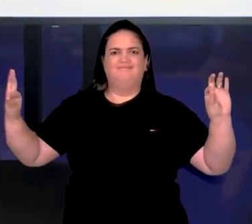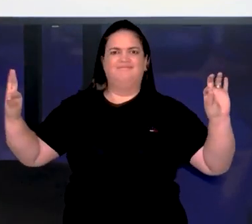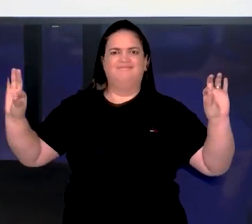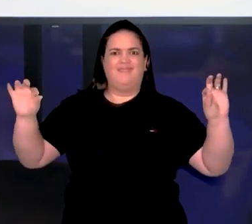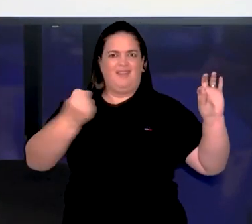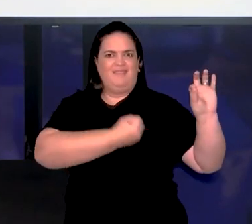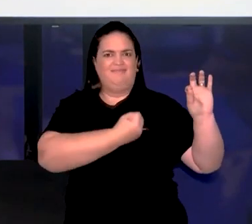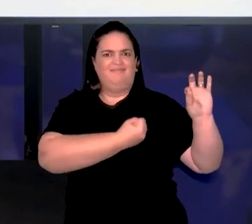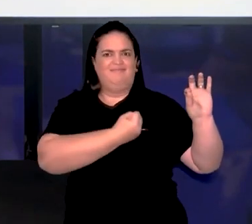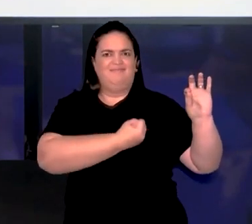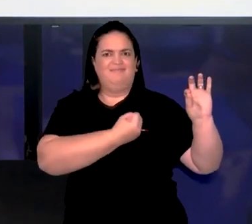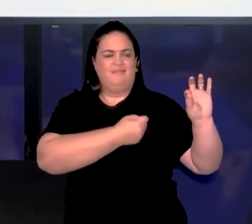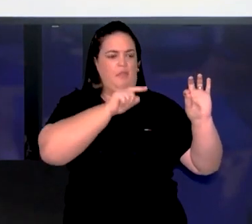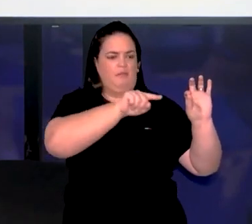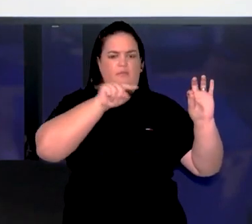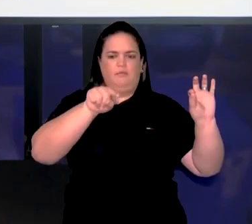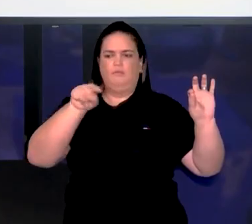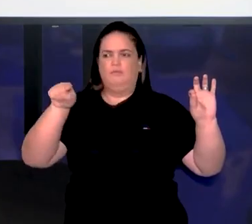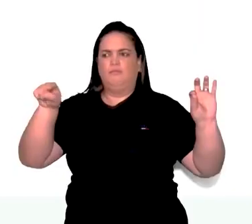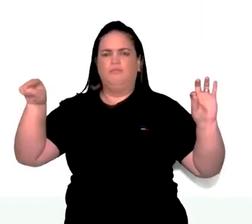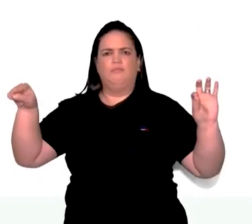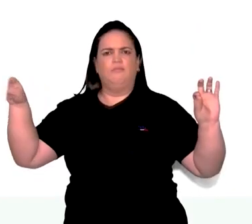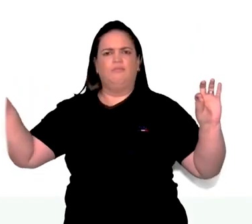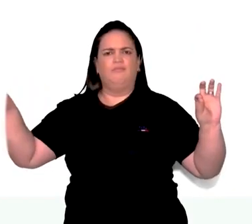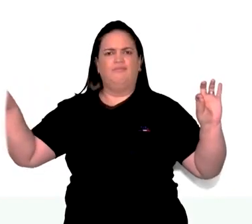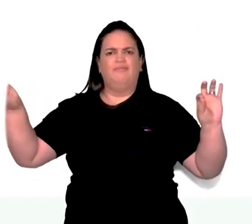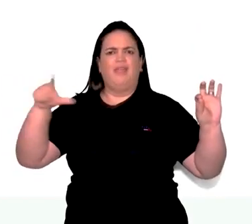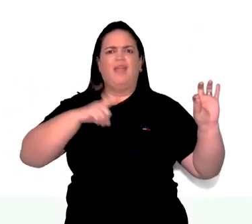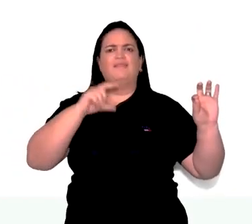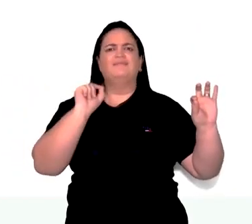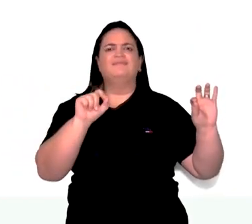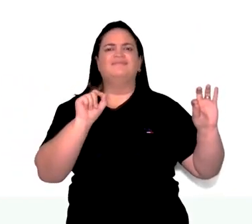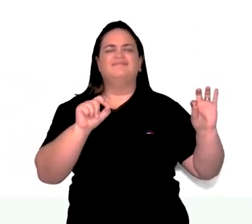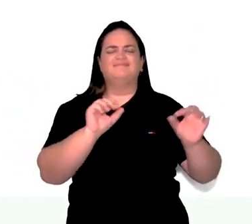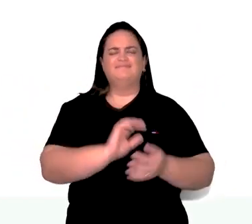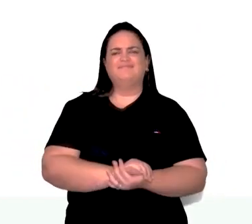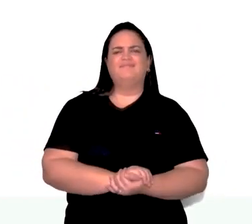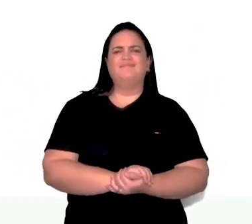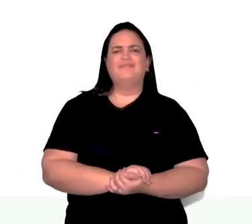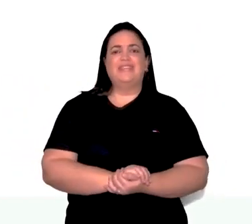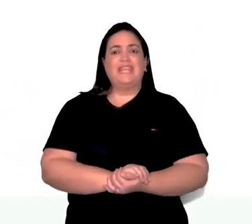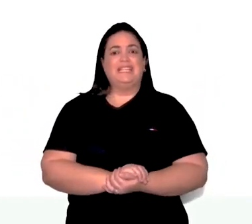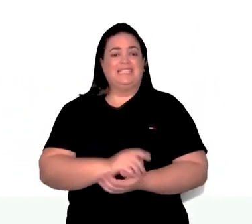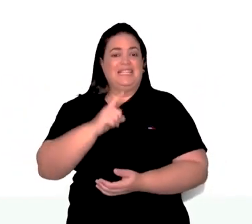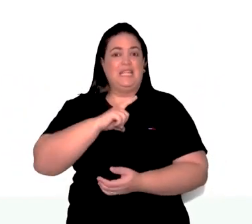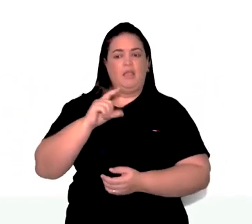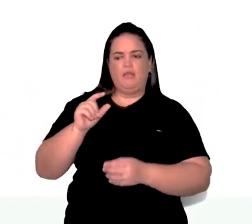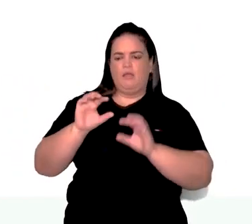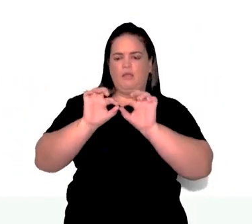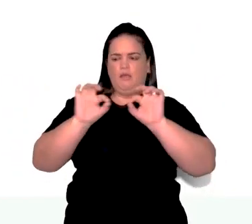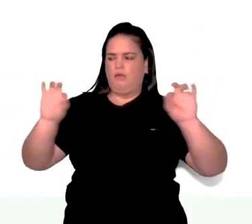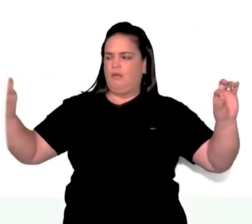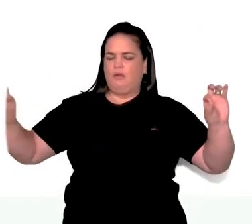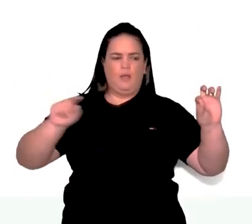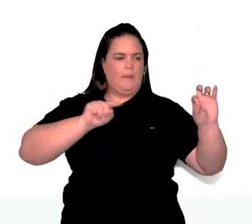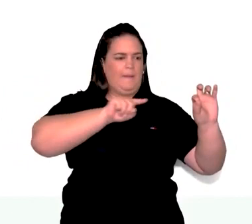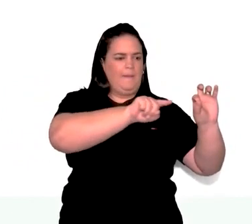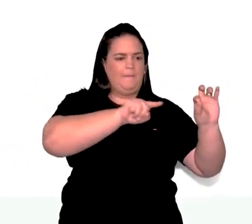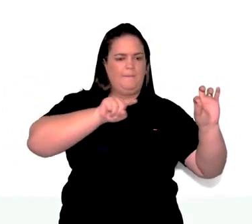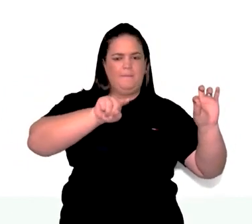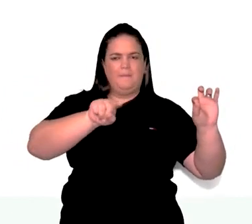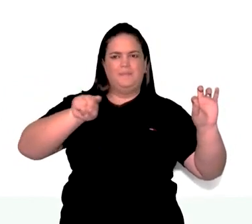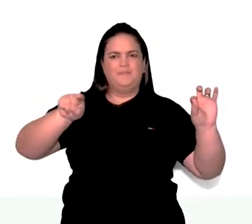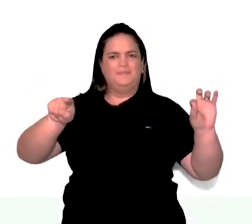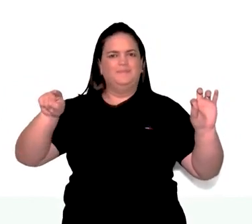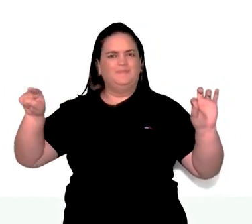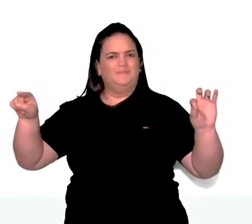tenho aqui, a reta numérica é uma reta onde são marcados determinados pontos, onde eles ficam em